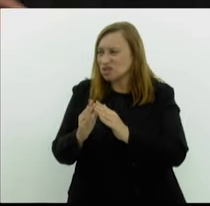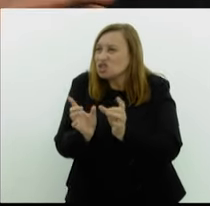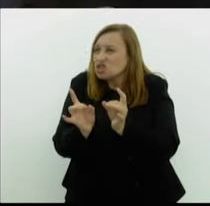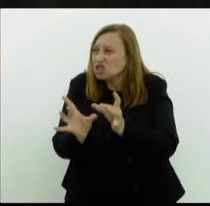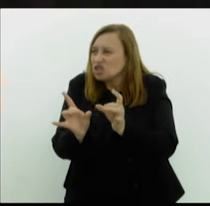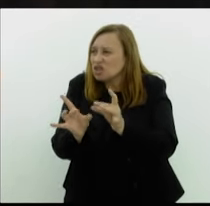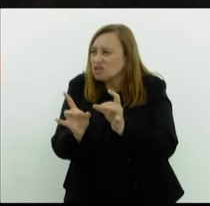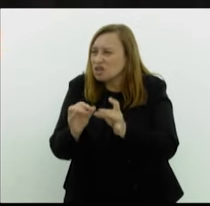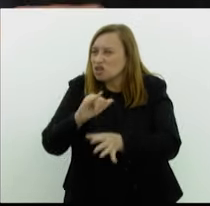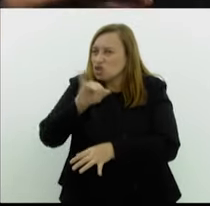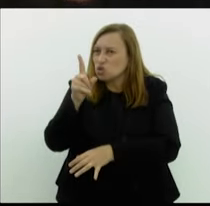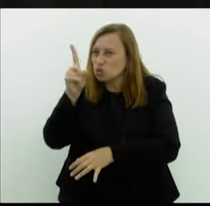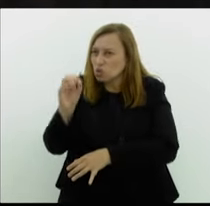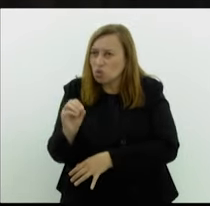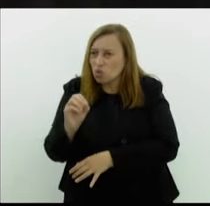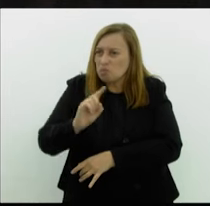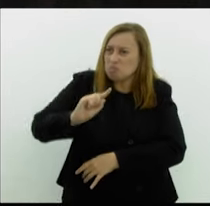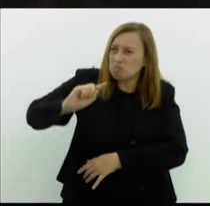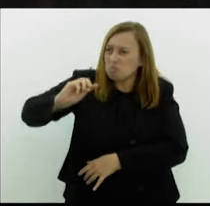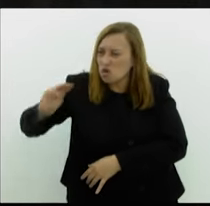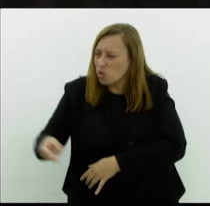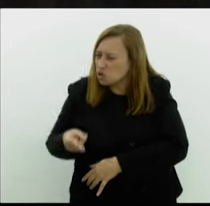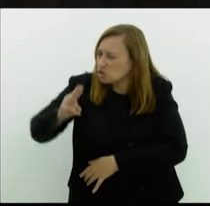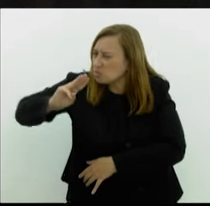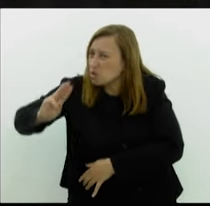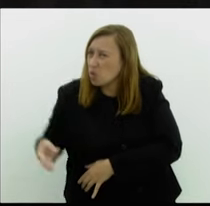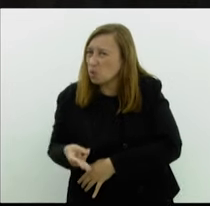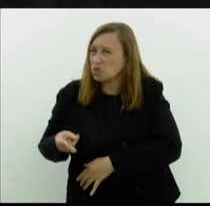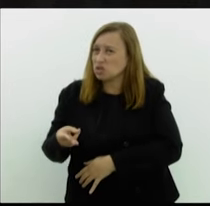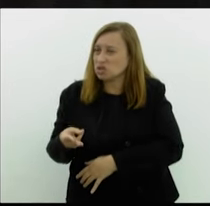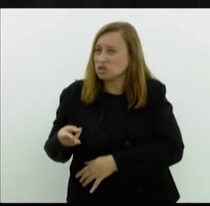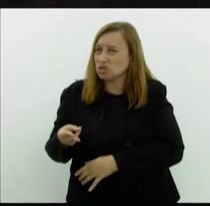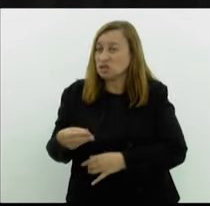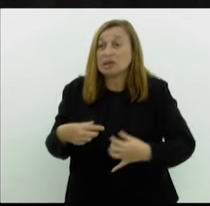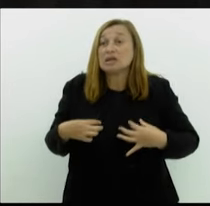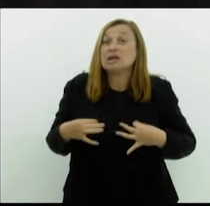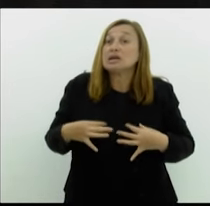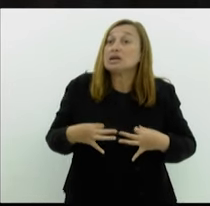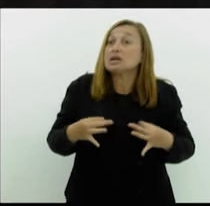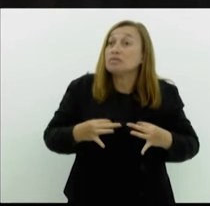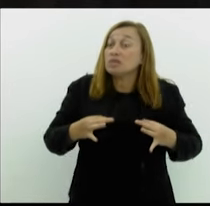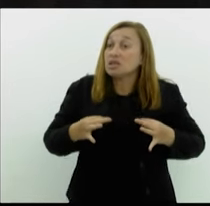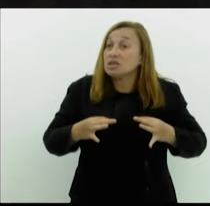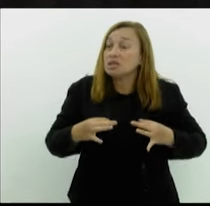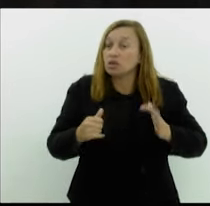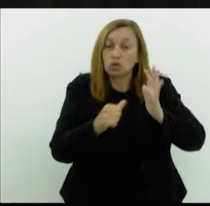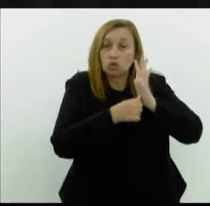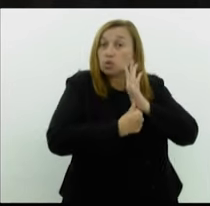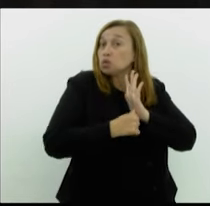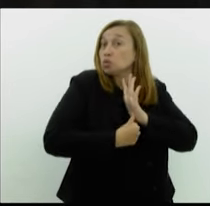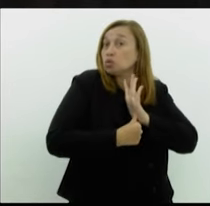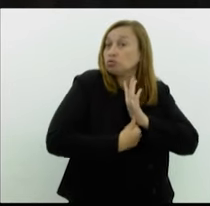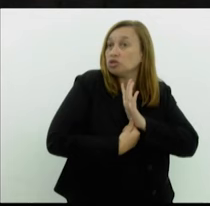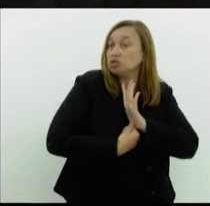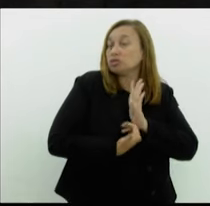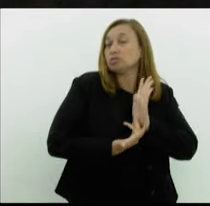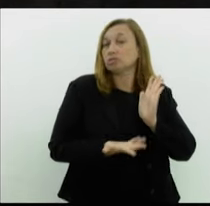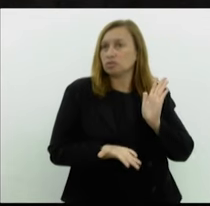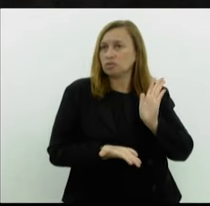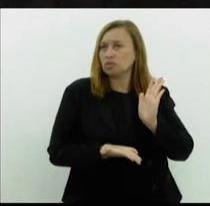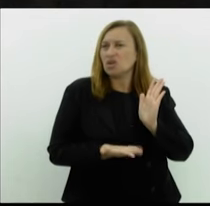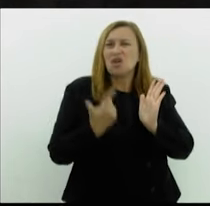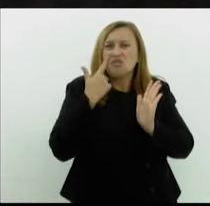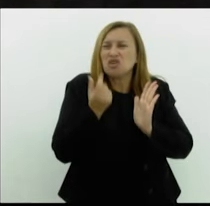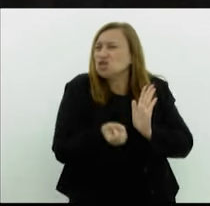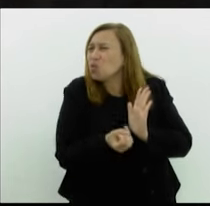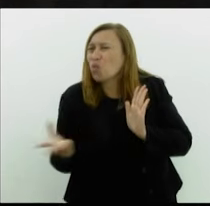também patrocinam em milhões um pedacinho das camisas dos clubes. Olha